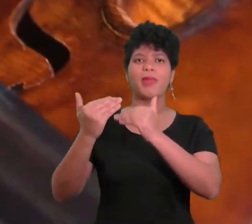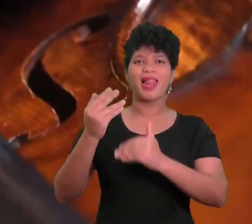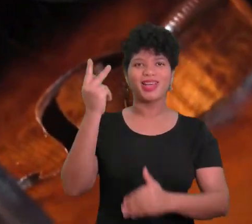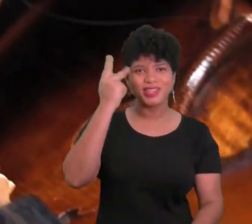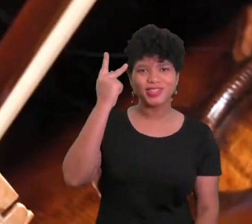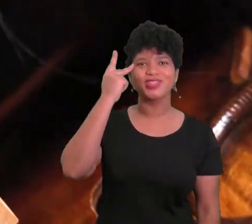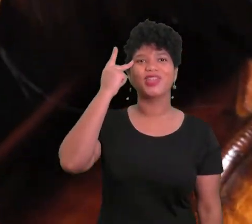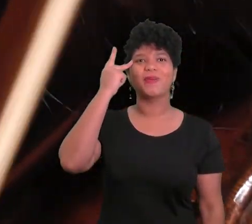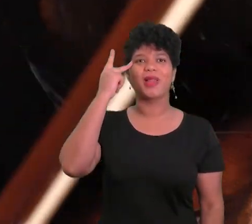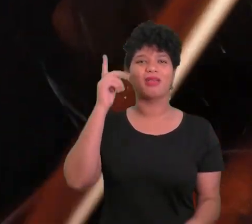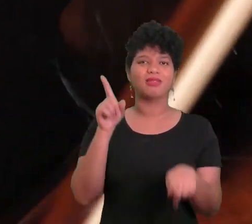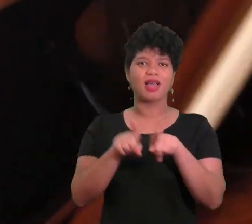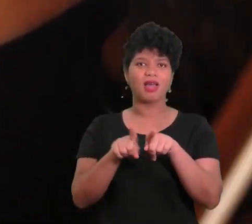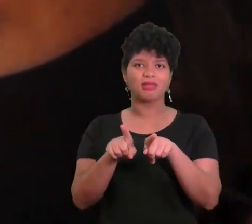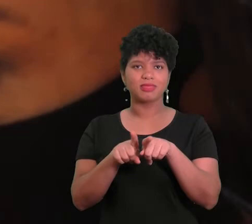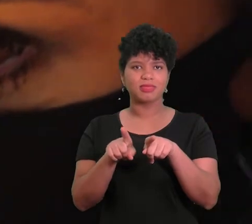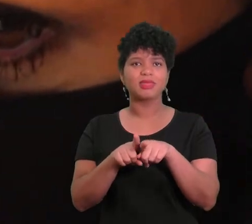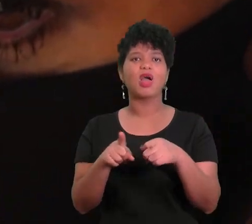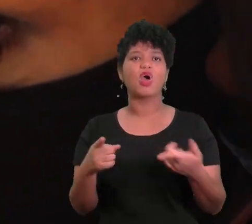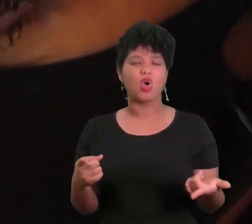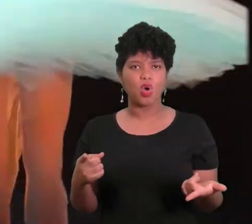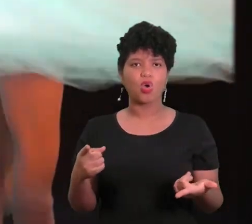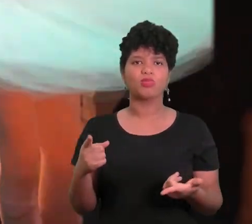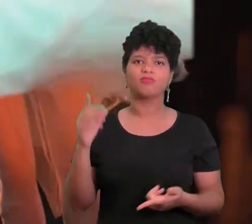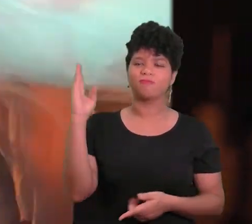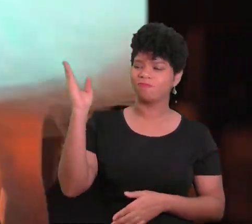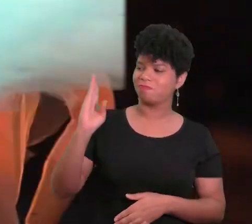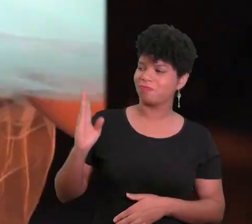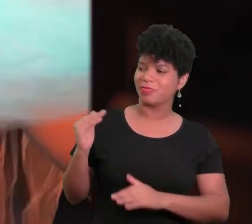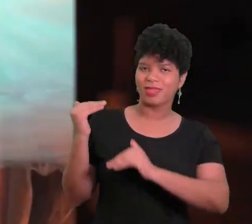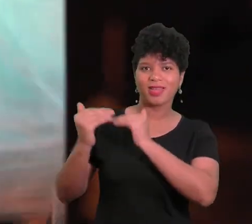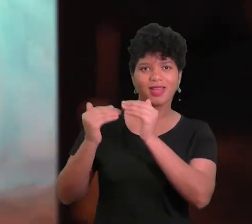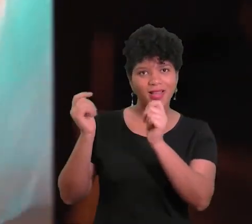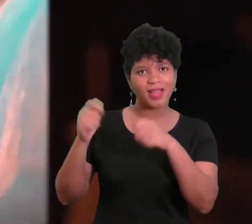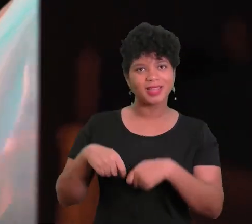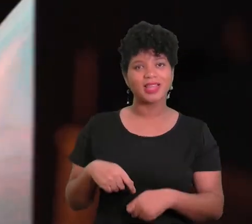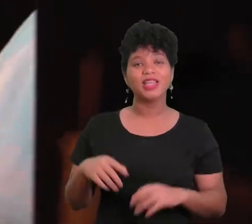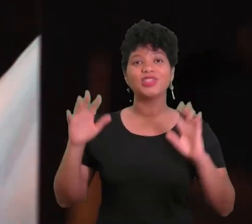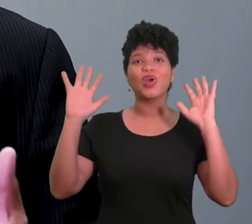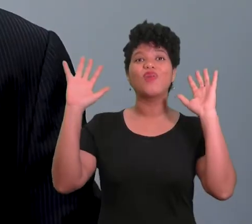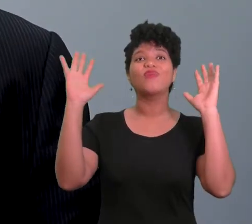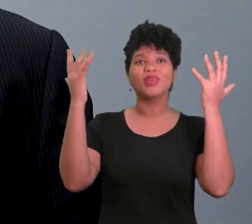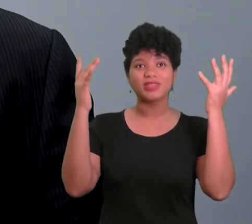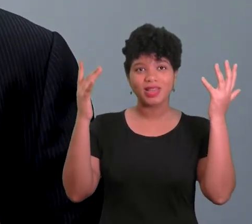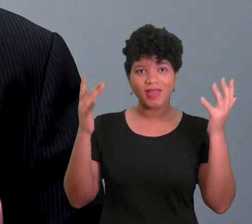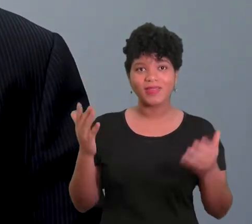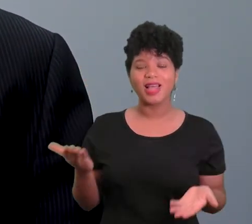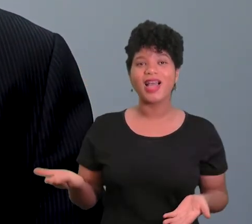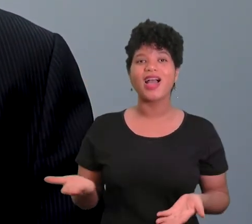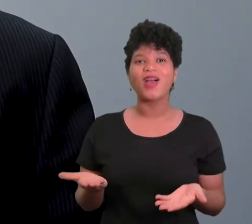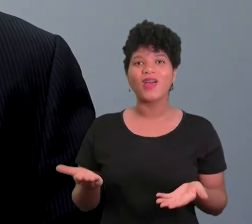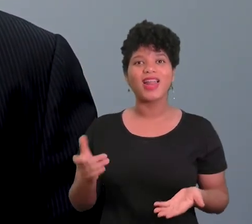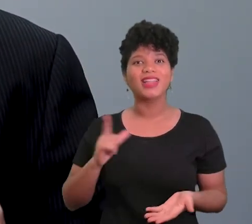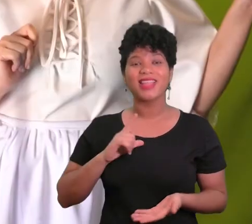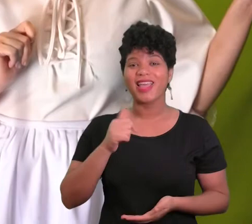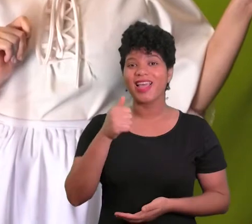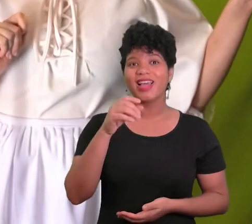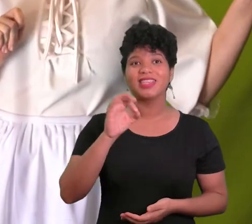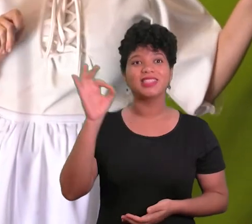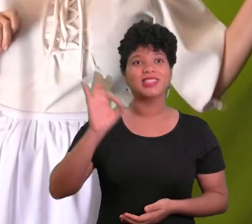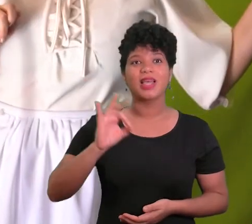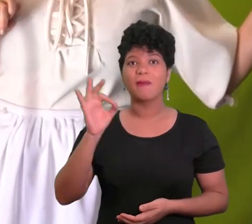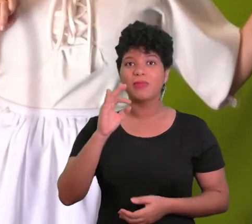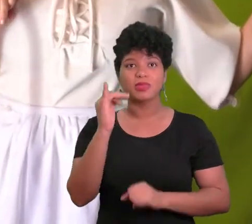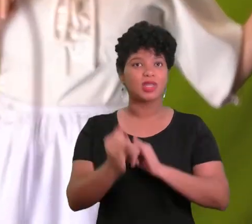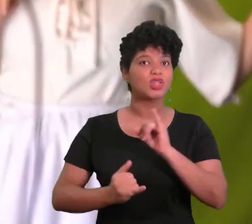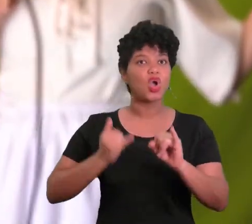Paulo e o desenvolvimento do Brasil. O festival acontece agora 100%